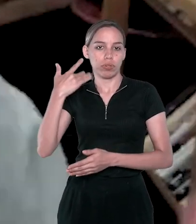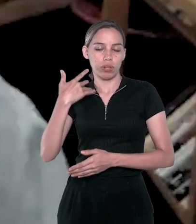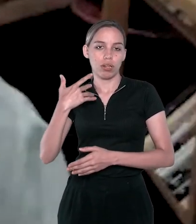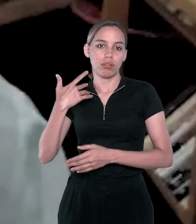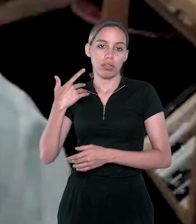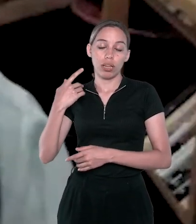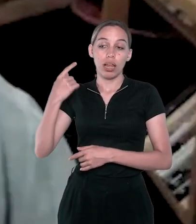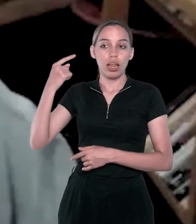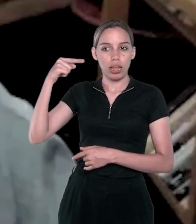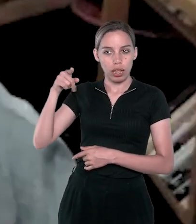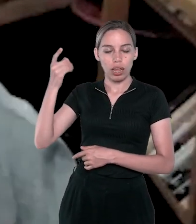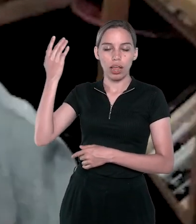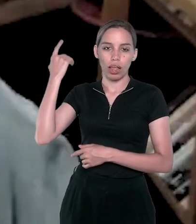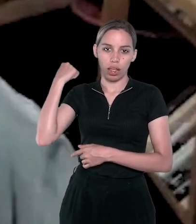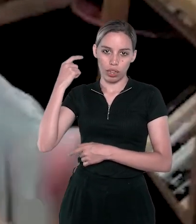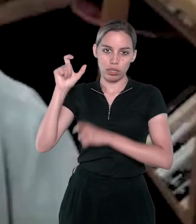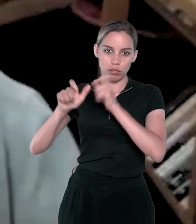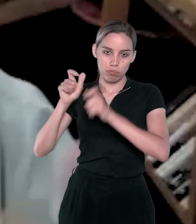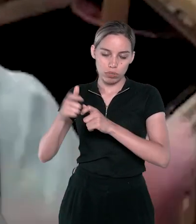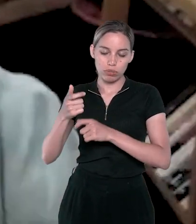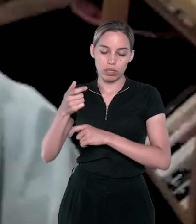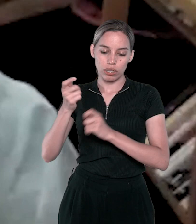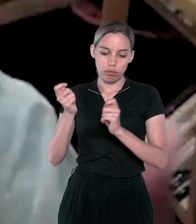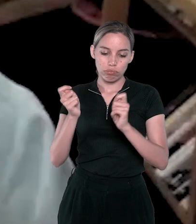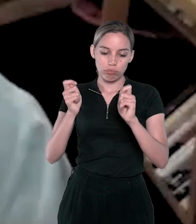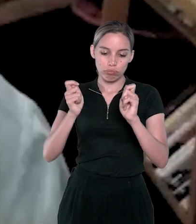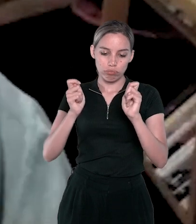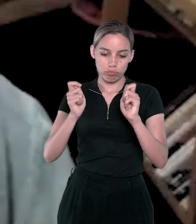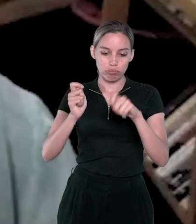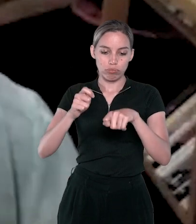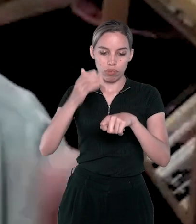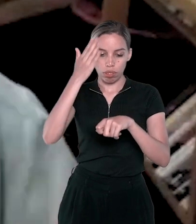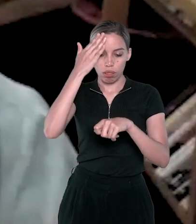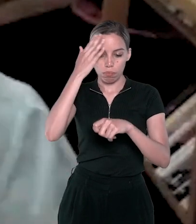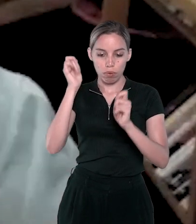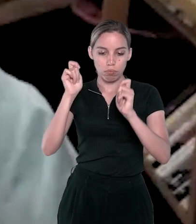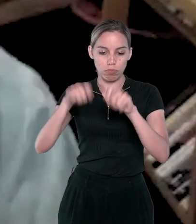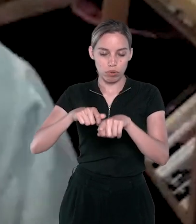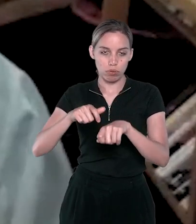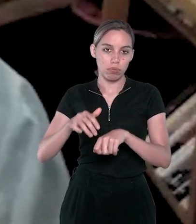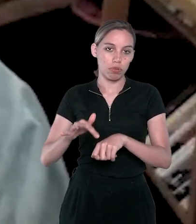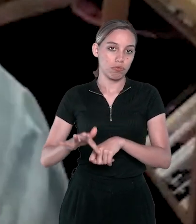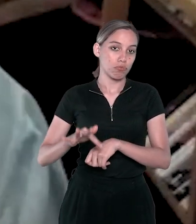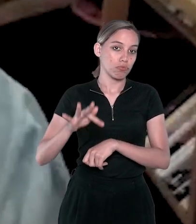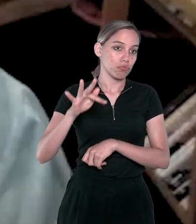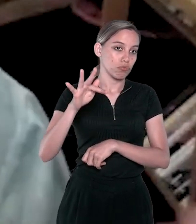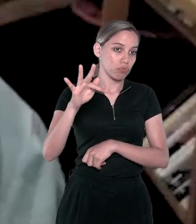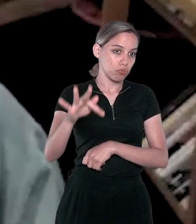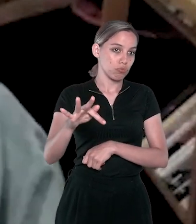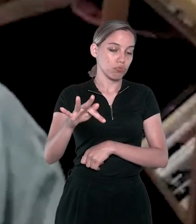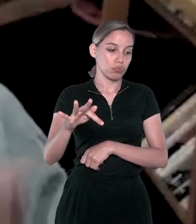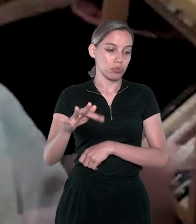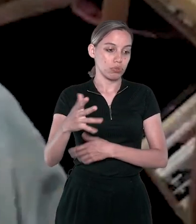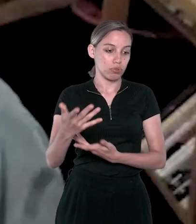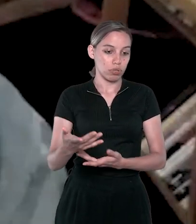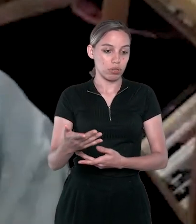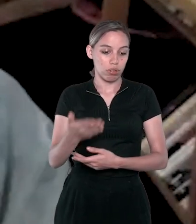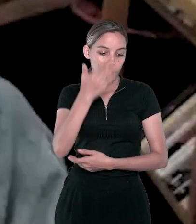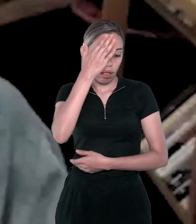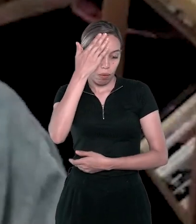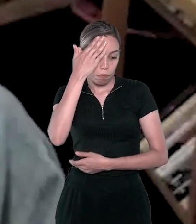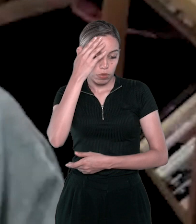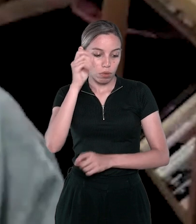eles imaginam, mas eles imaginam a possibilidade da existência, não é, porque eles falam de fatos vividos,